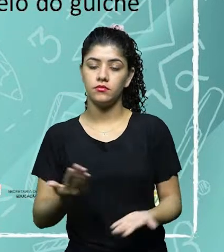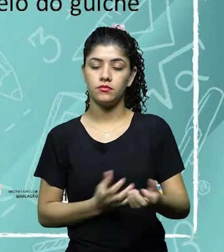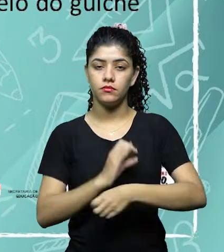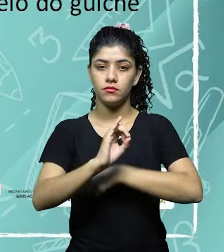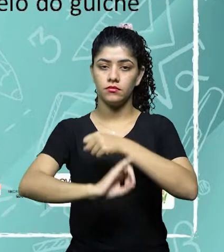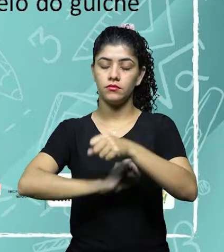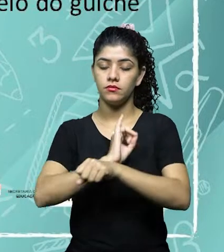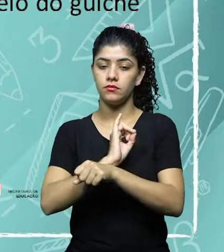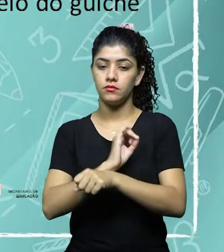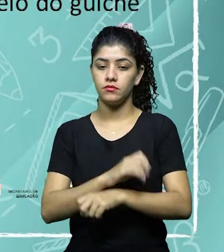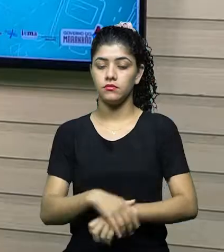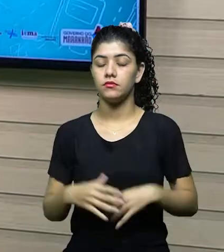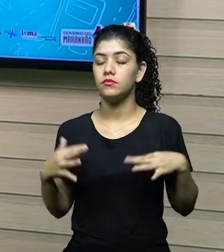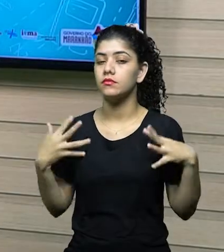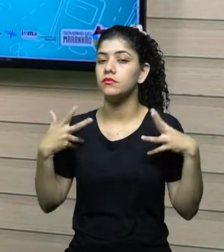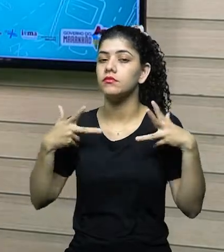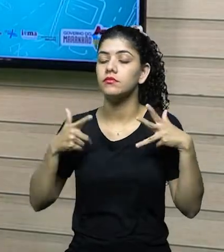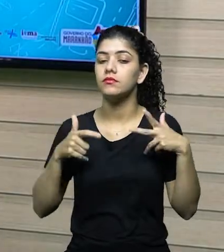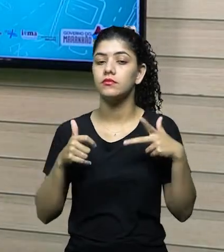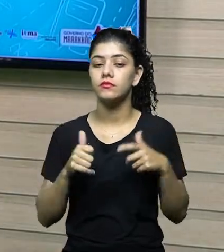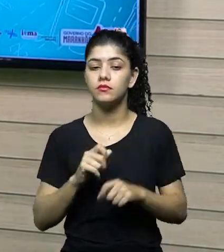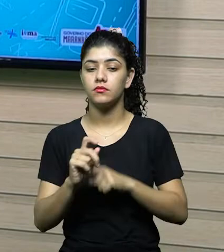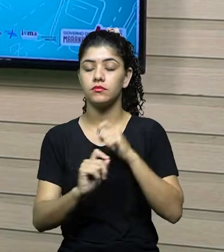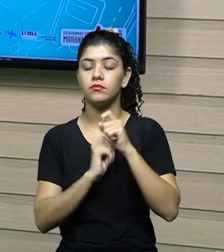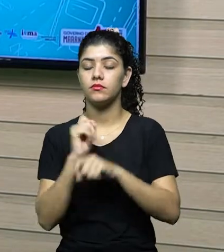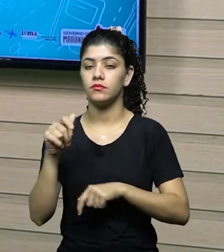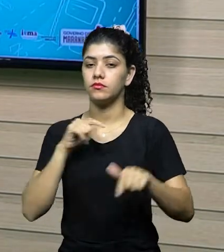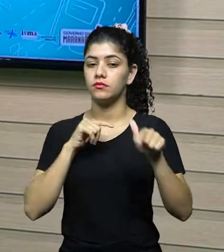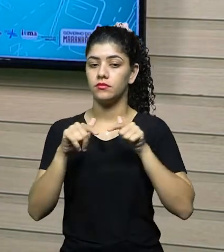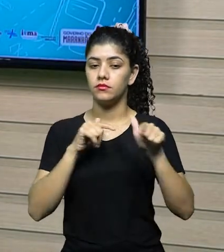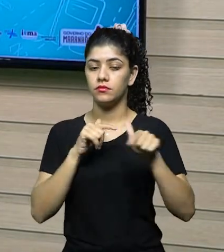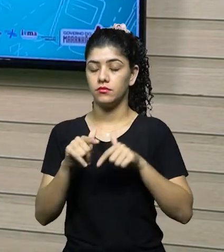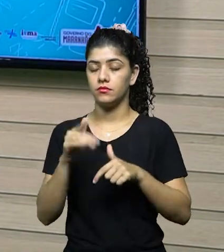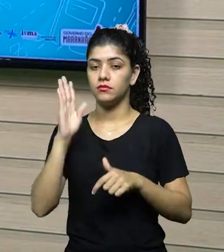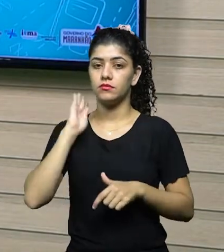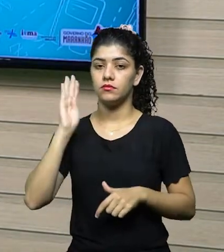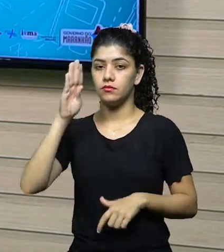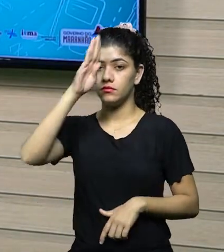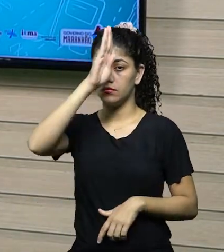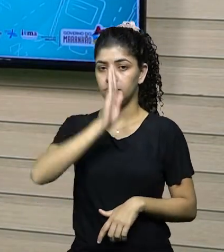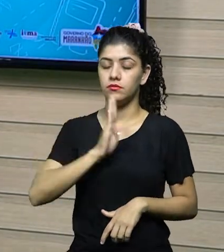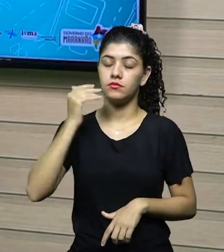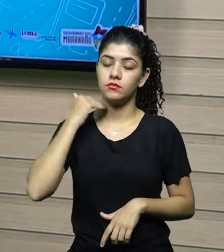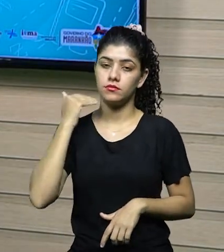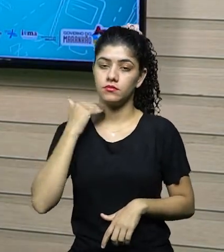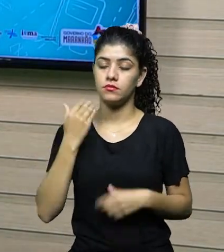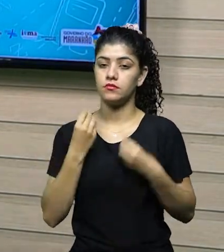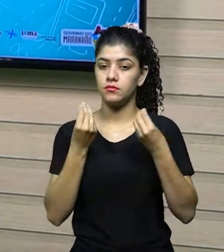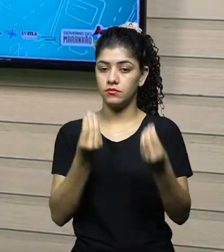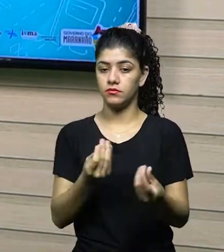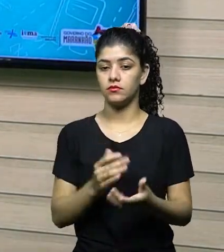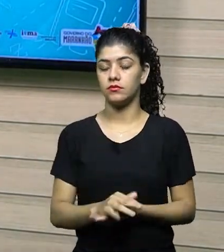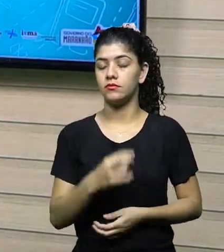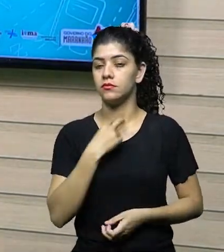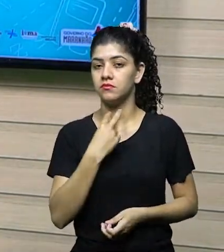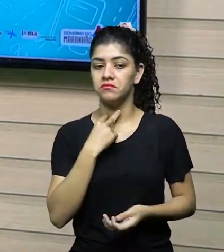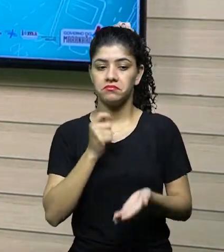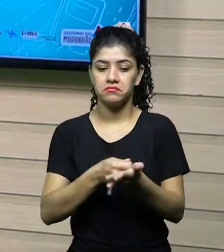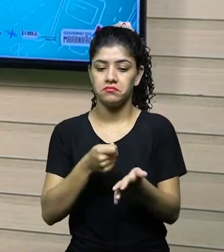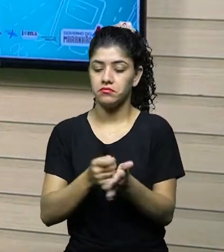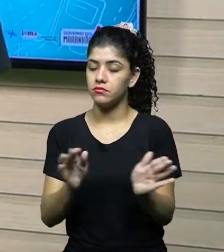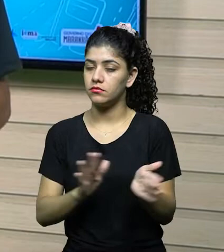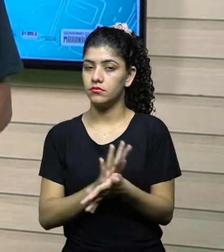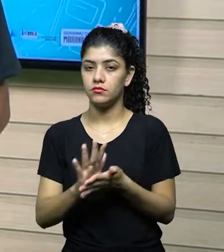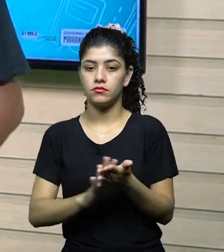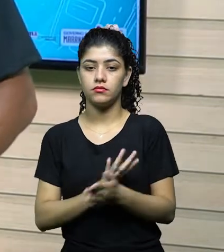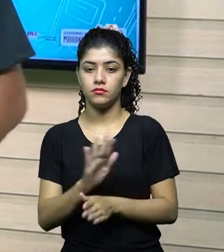por meios eletrônicos. Então, todos esses serviços, o banco tem que lhe oferecer gratuitamente, ou seja, ele não pode lhe